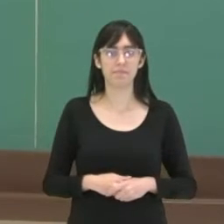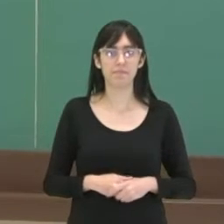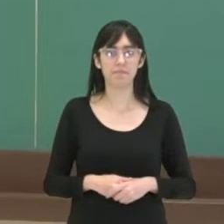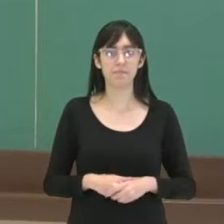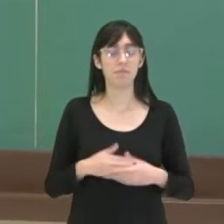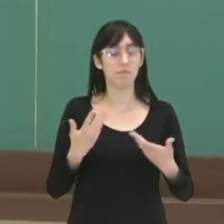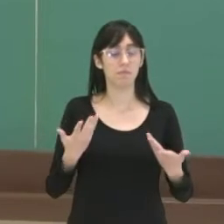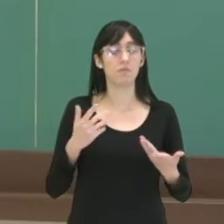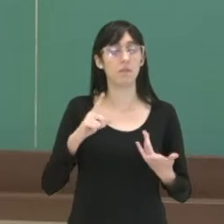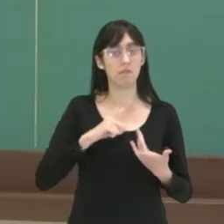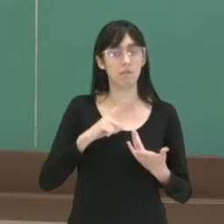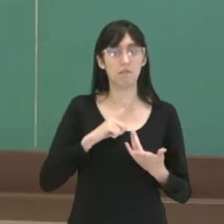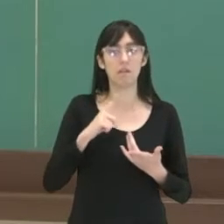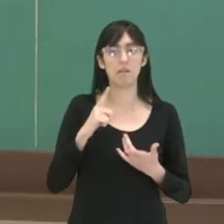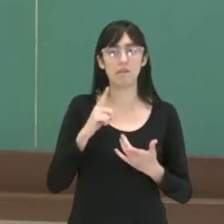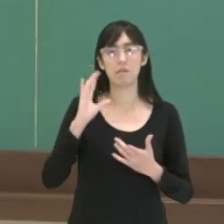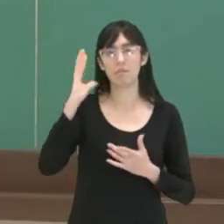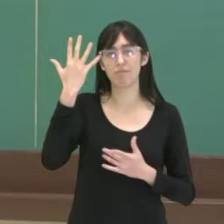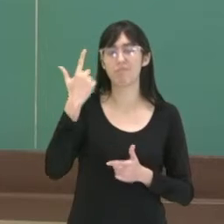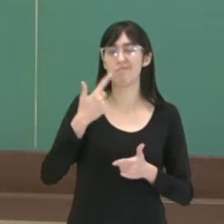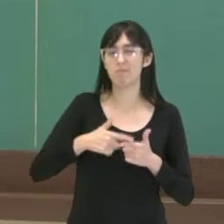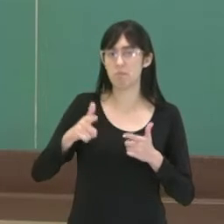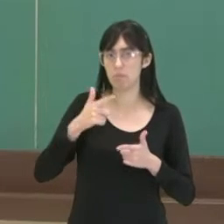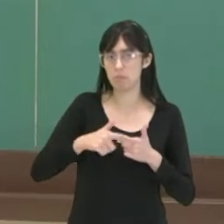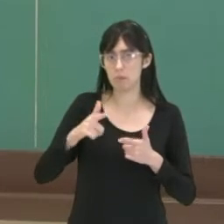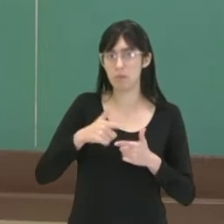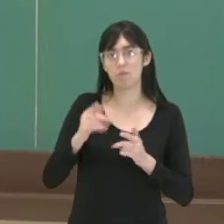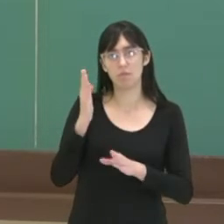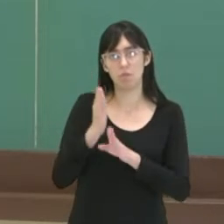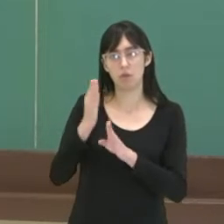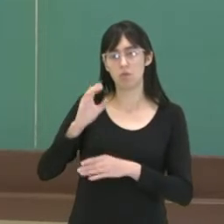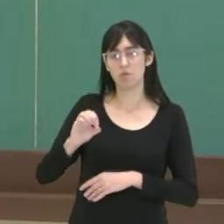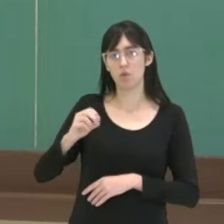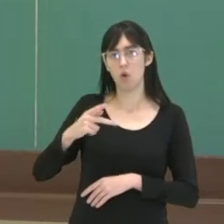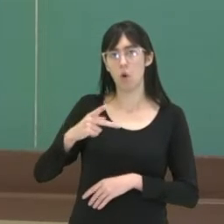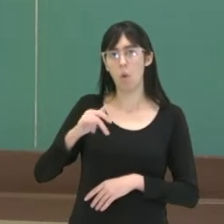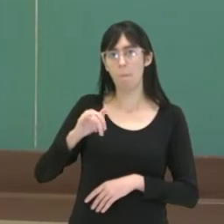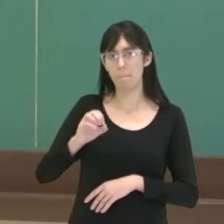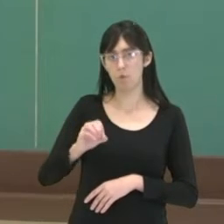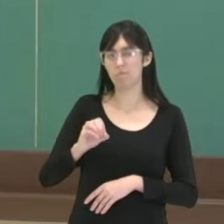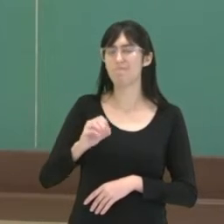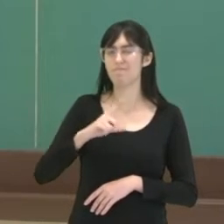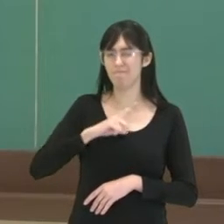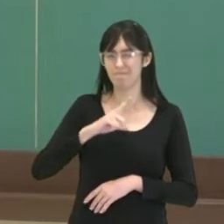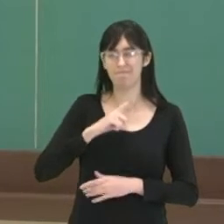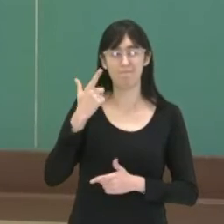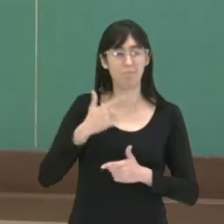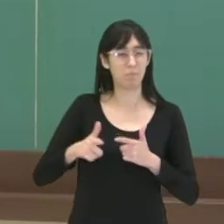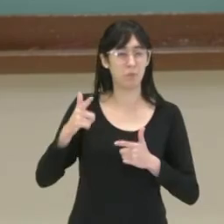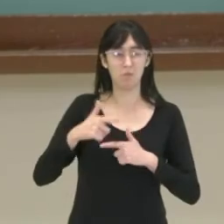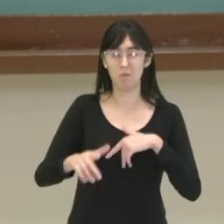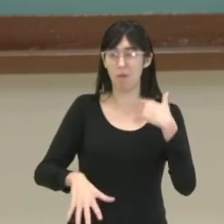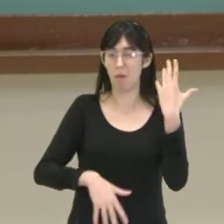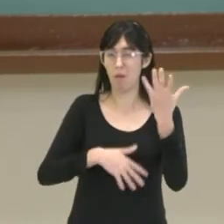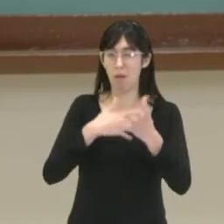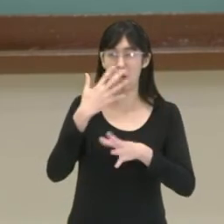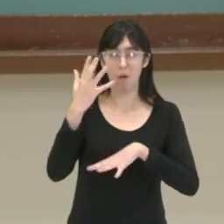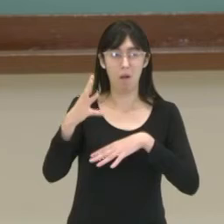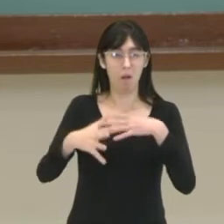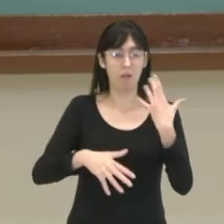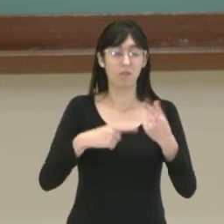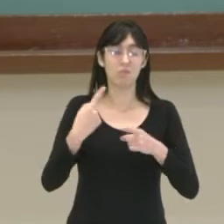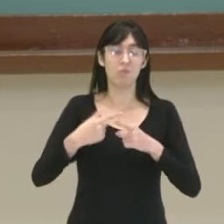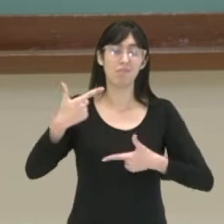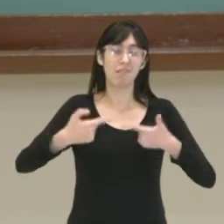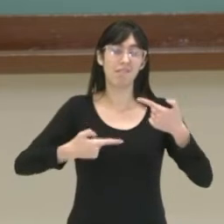Obviamente, os problemas ocasionados com ópio vão gerar muito pano para manga, falando da